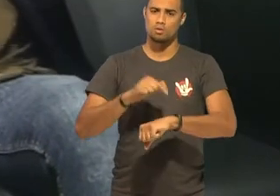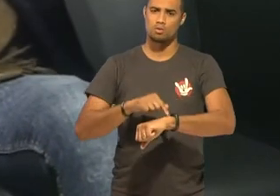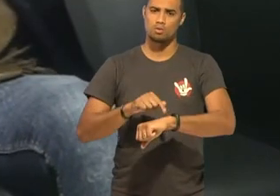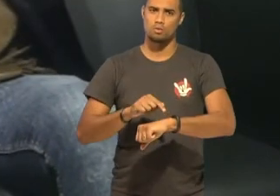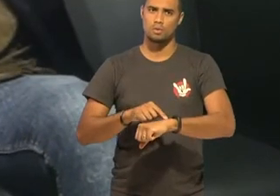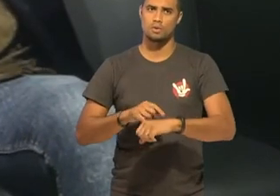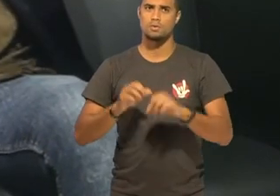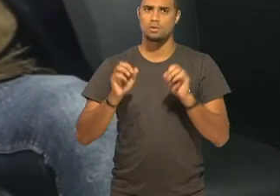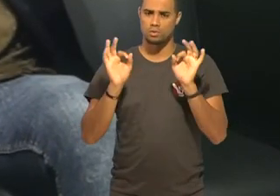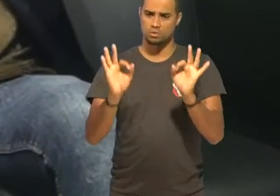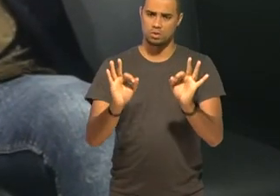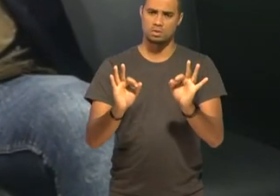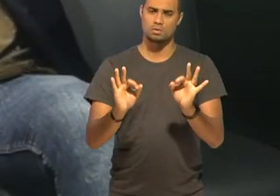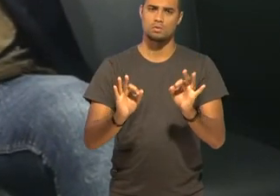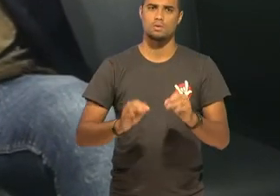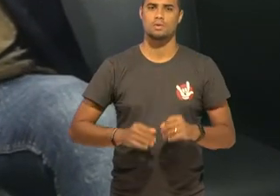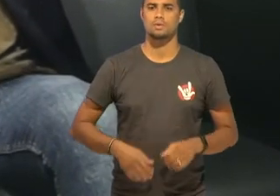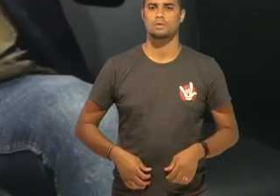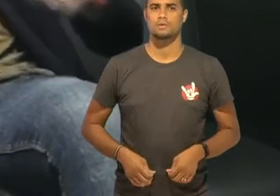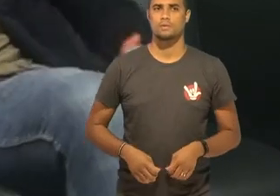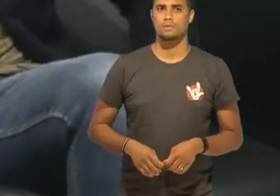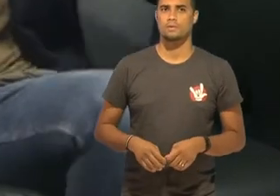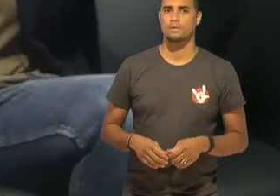Já dá para fazer o sorteio? Vamos lá?